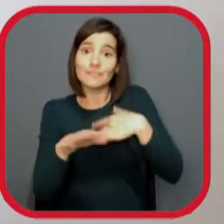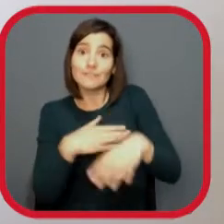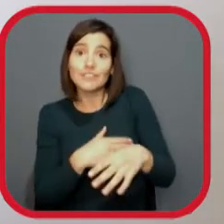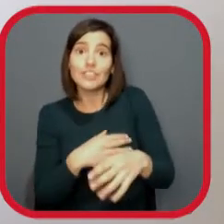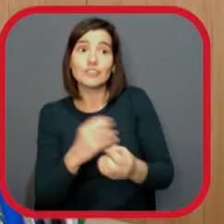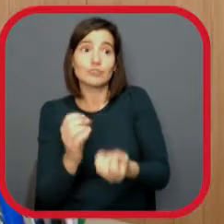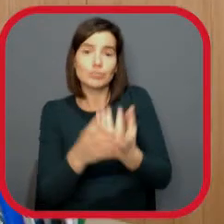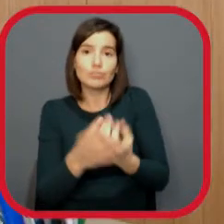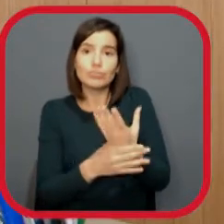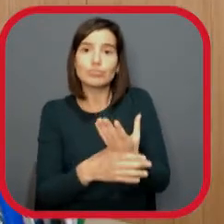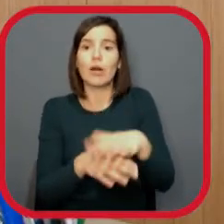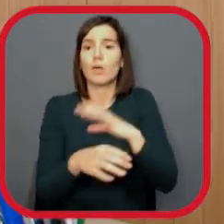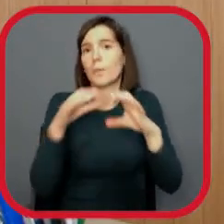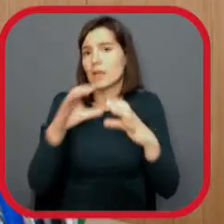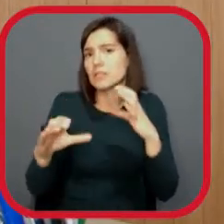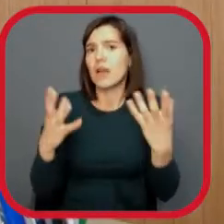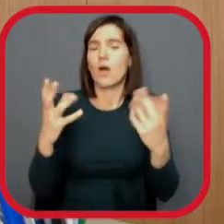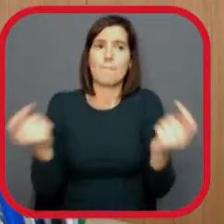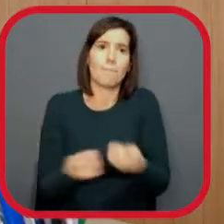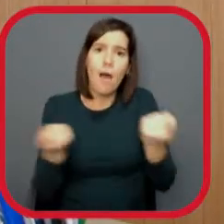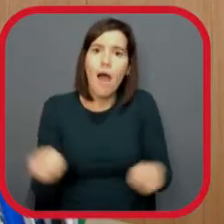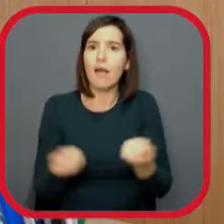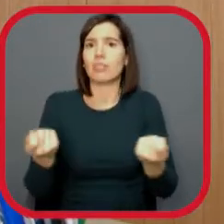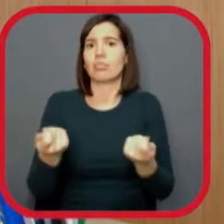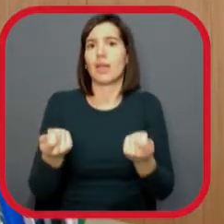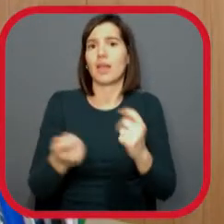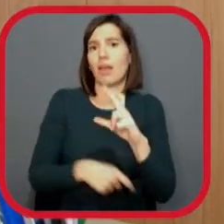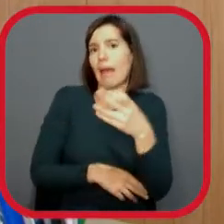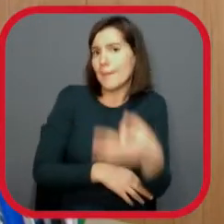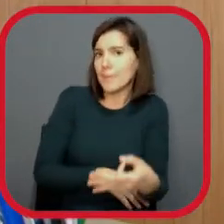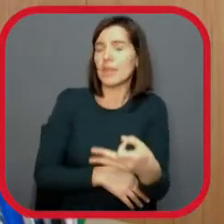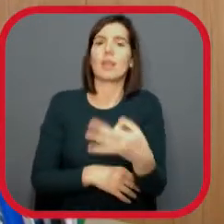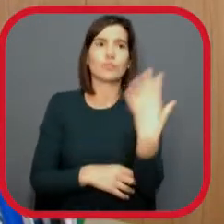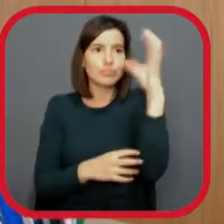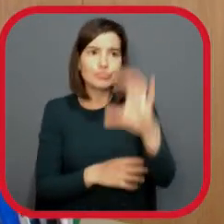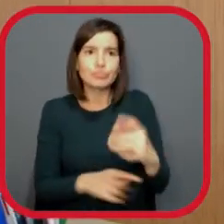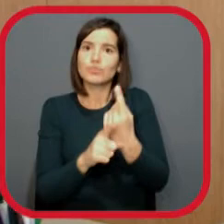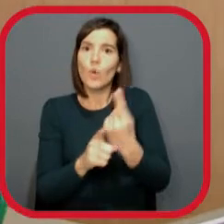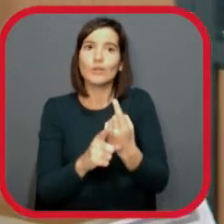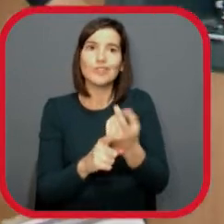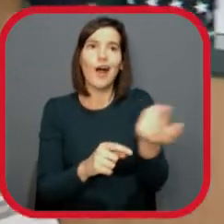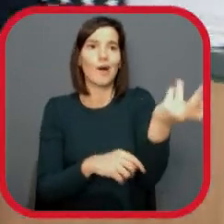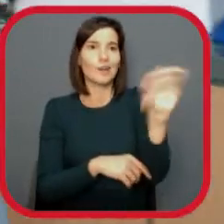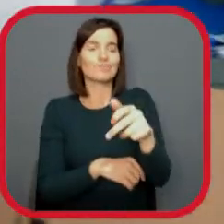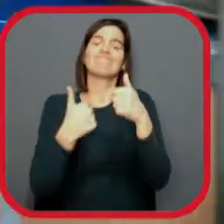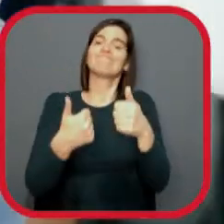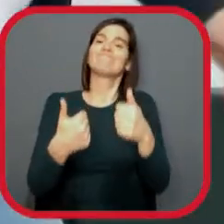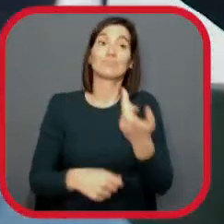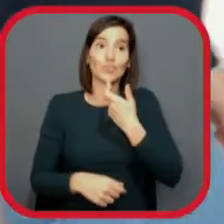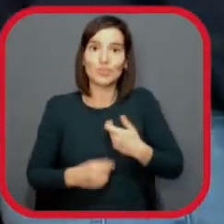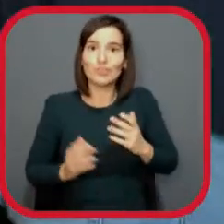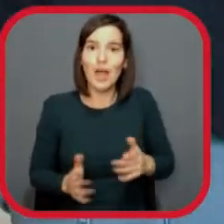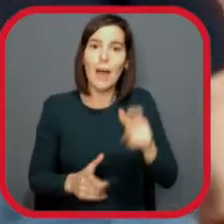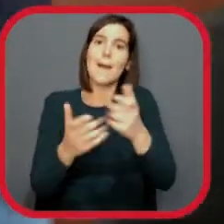nós fizemos. A área tanto da comunicação, como do marketing, como das relações públicas, envolve isso. Nós termos